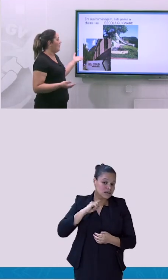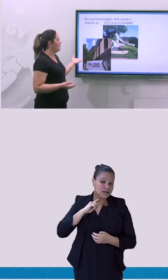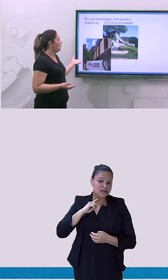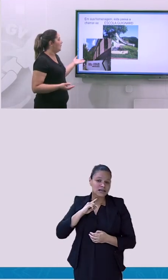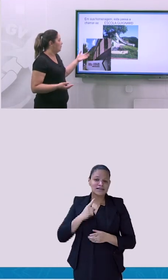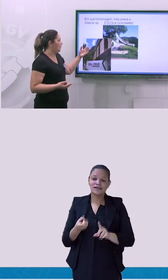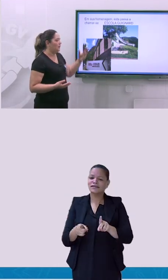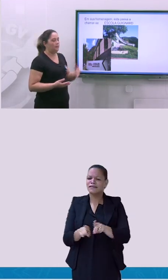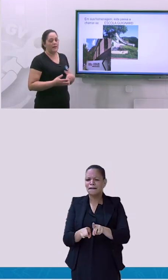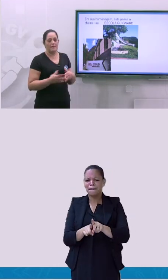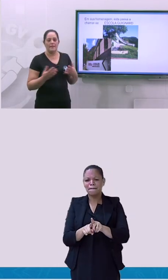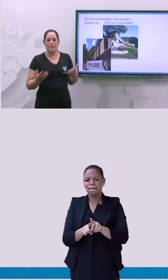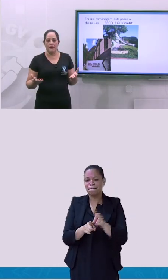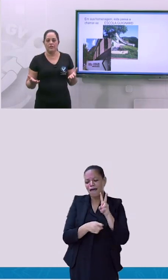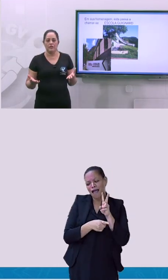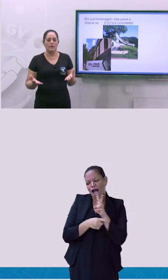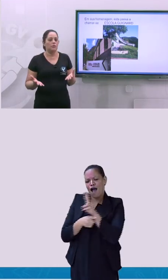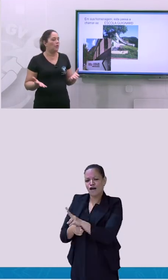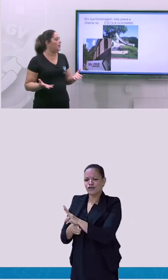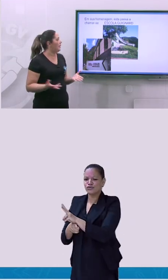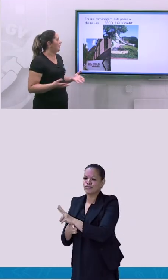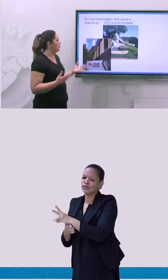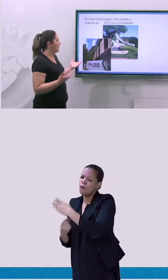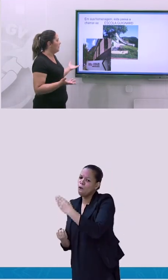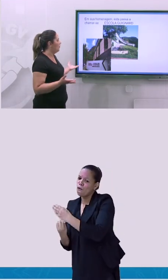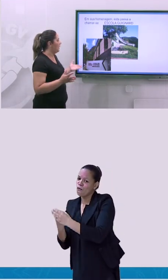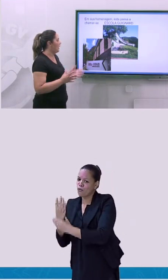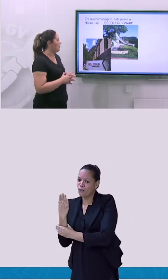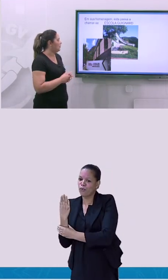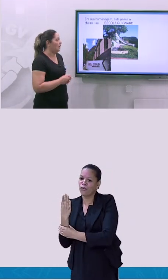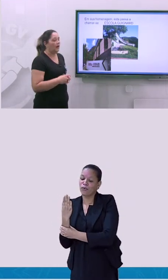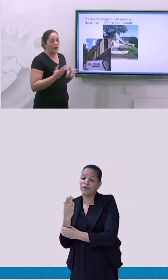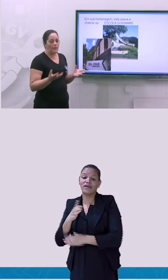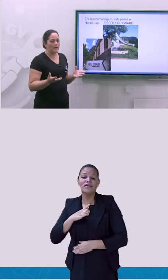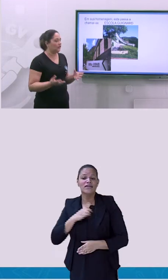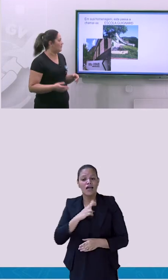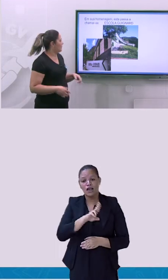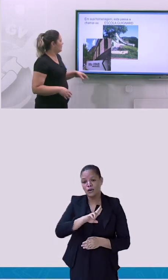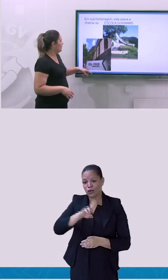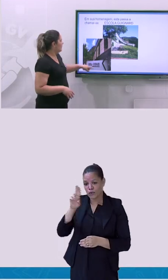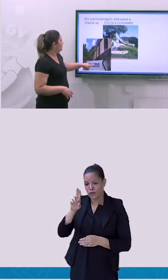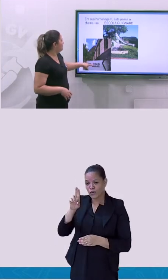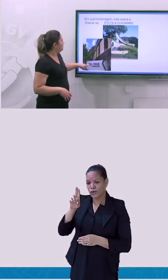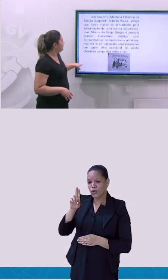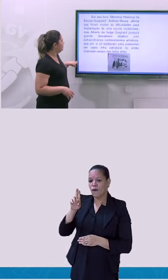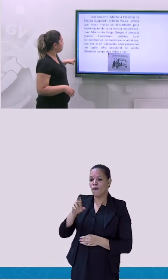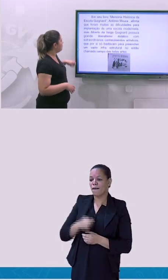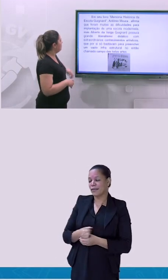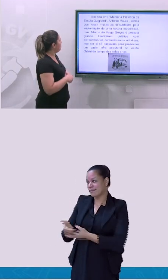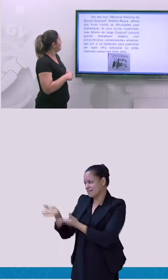escola recebeu merecidamente o nome dele e uma linda homenagem a um artista brasileiro.